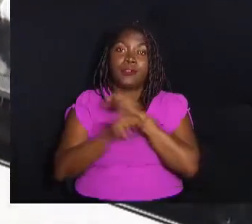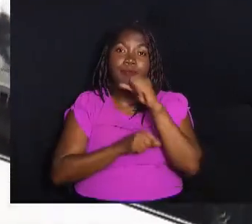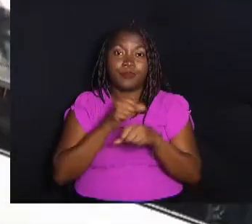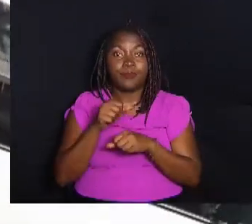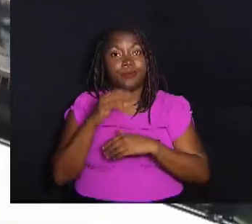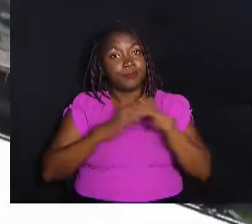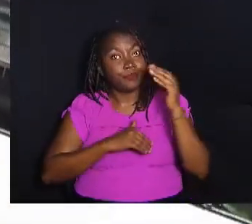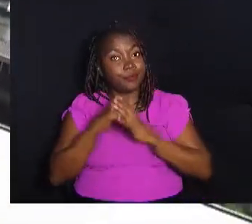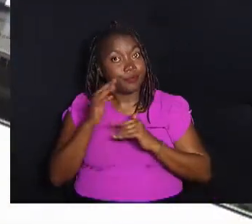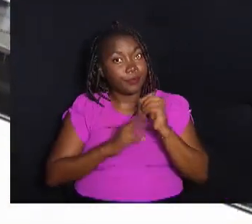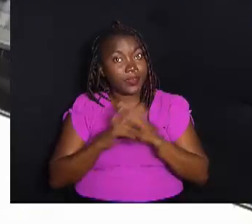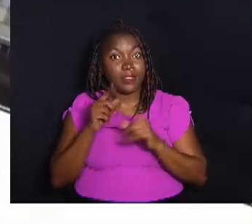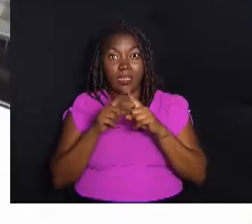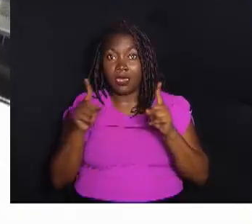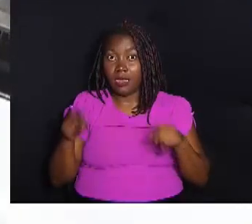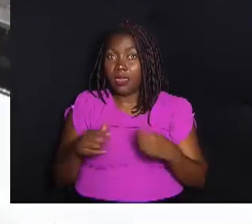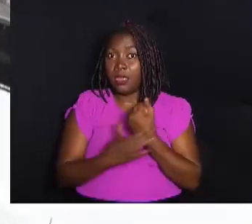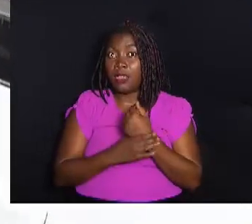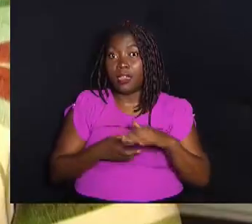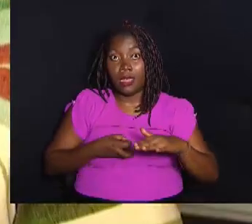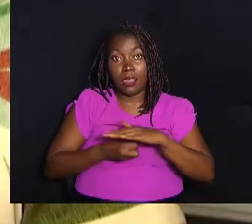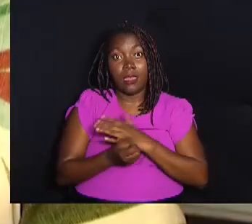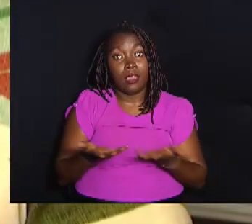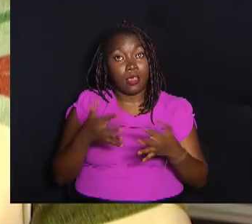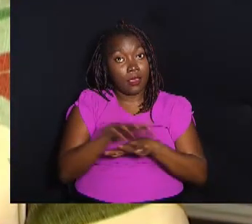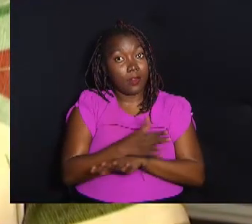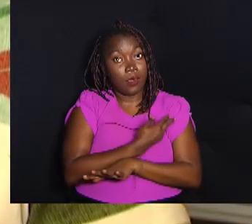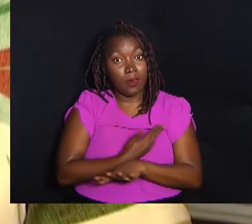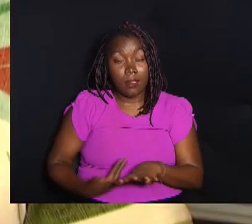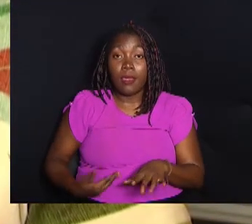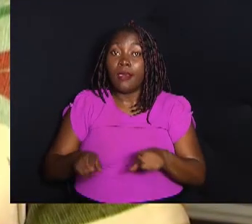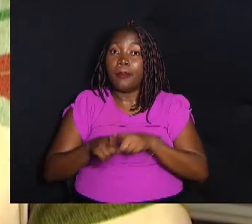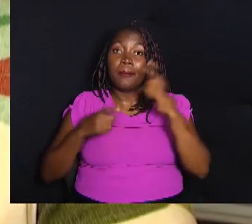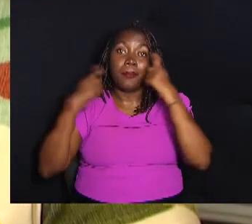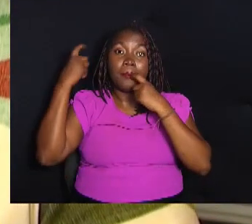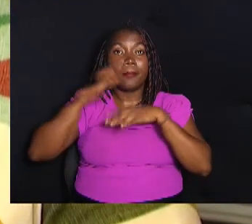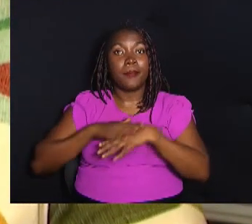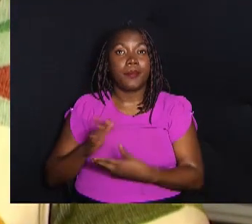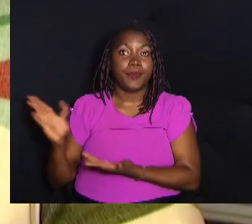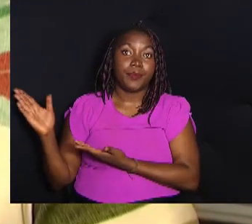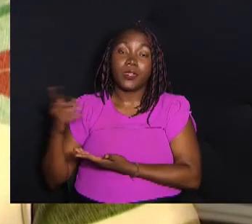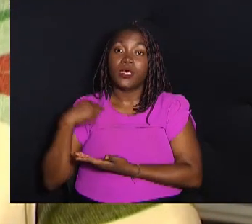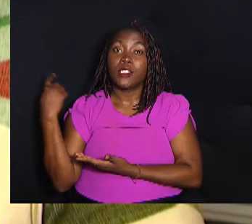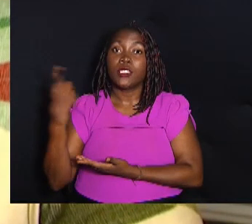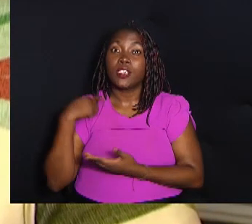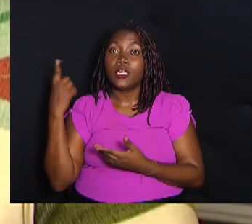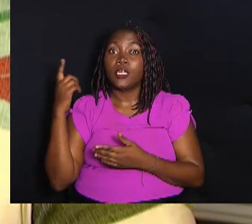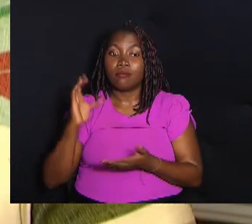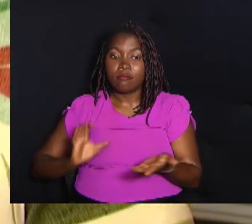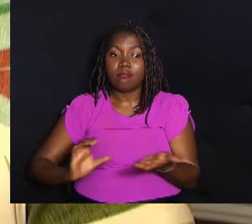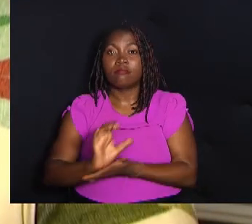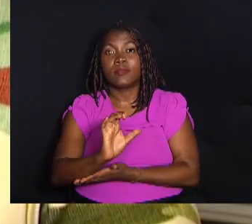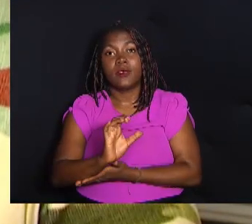dos Servidores para garantir a inclusão no serviço público também foi preocupação da vereadora nós atribuímos verba para fazer a